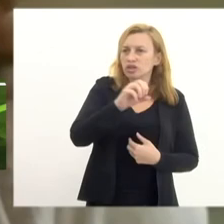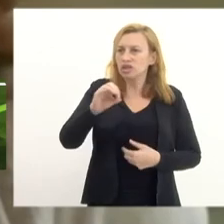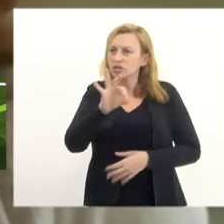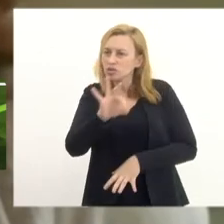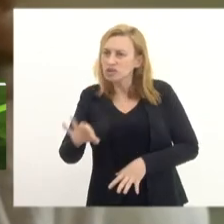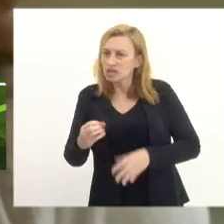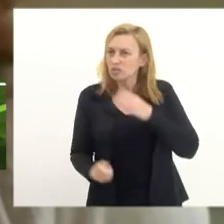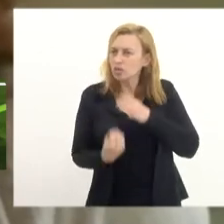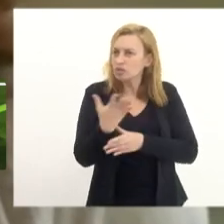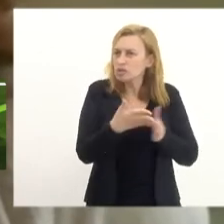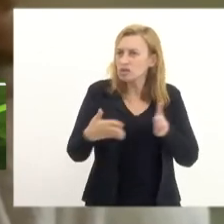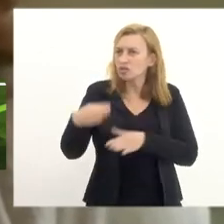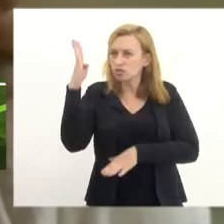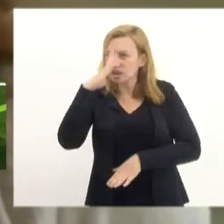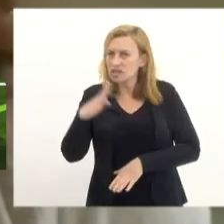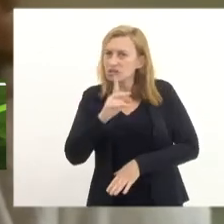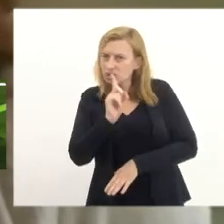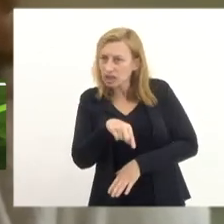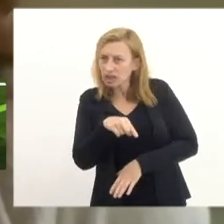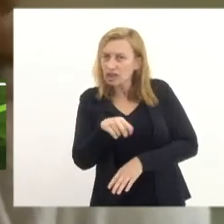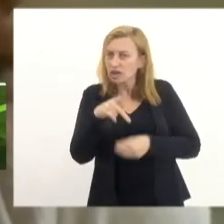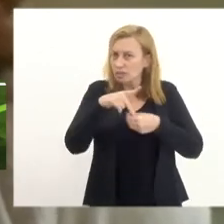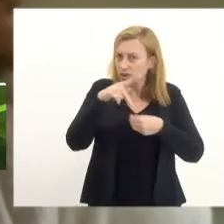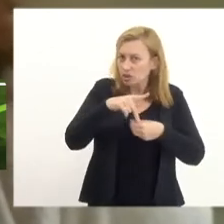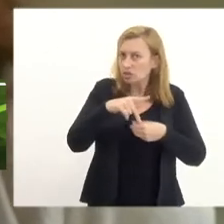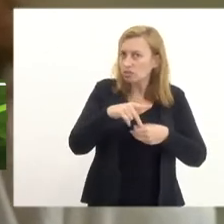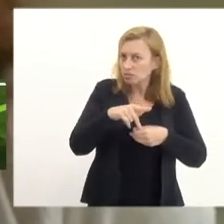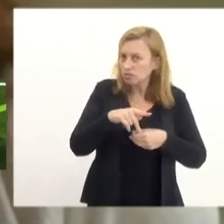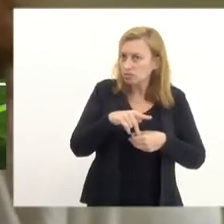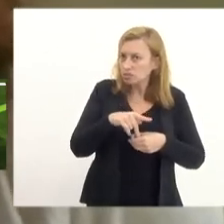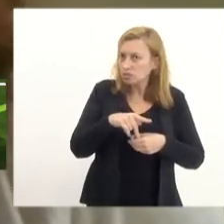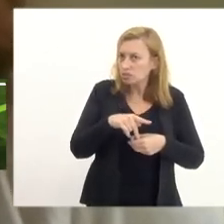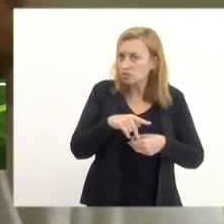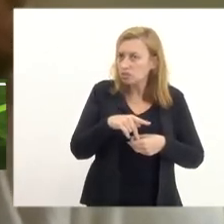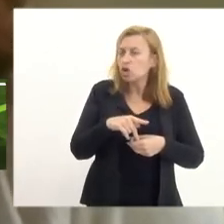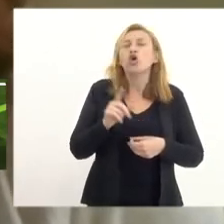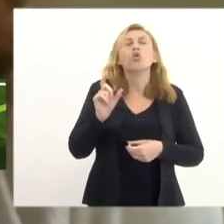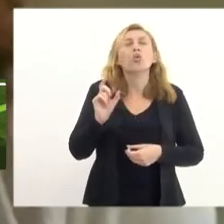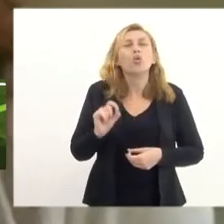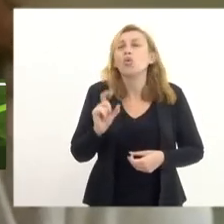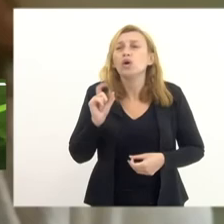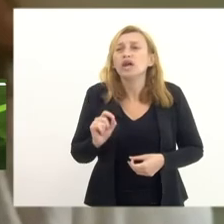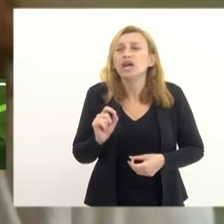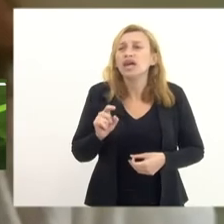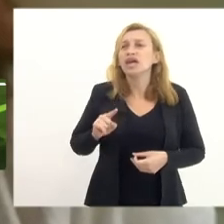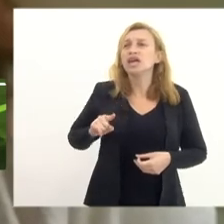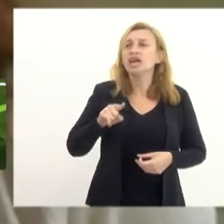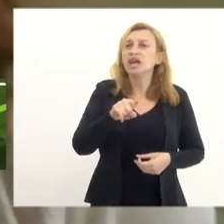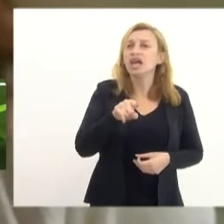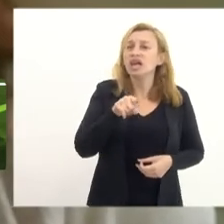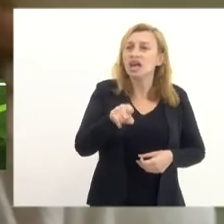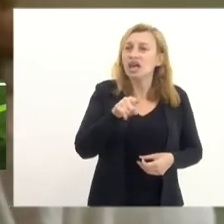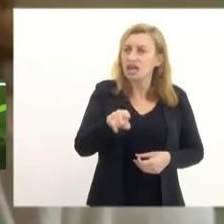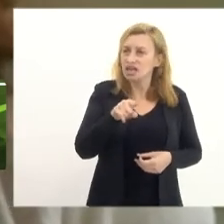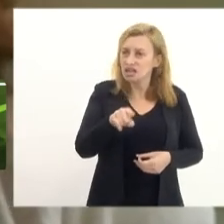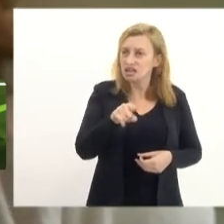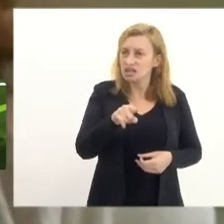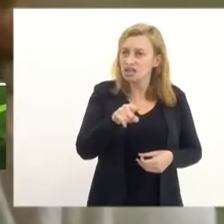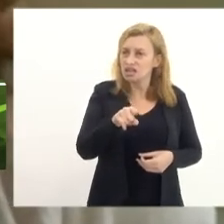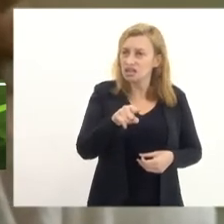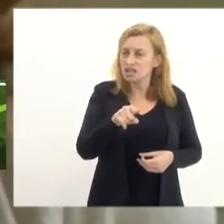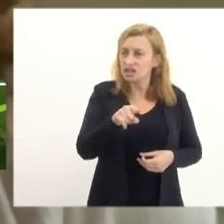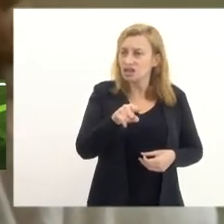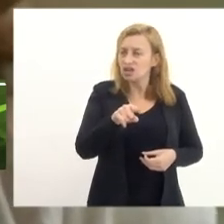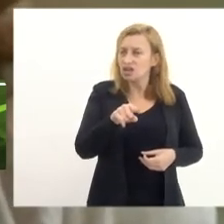da produção do Brasil, né, de petróleo do Brasil, né, o que que esses fornecedores de bens e